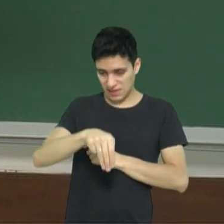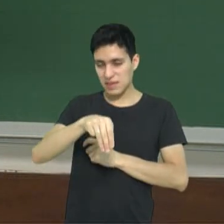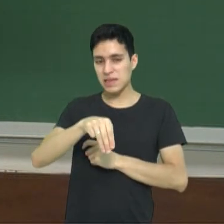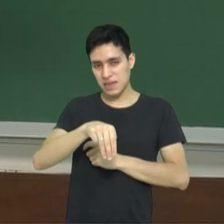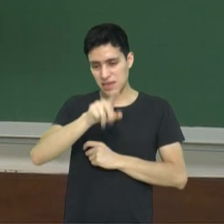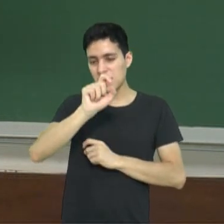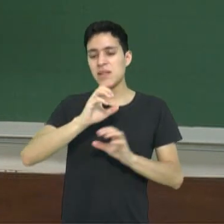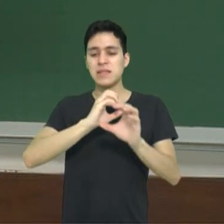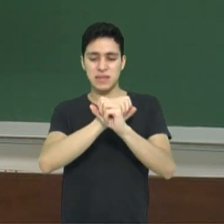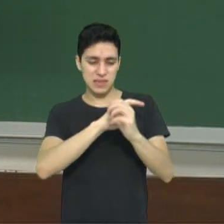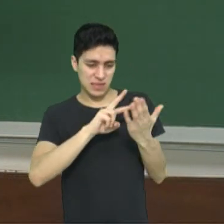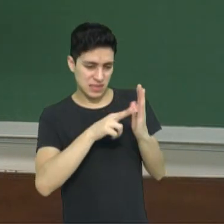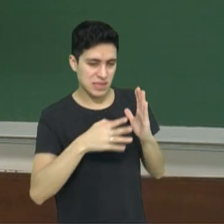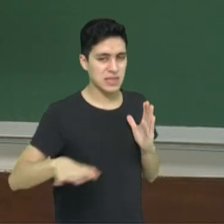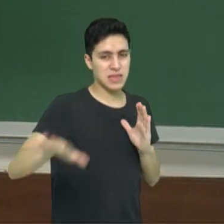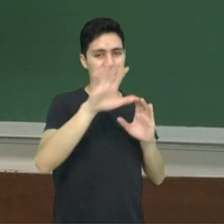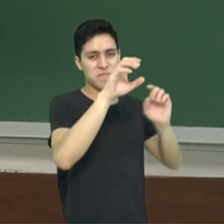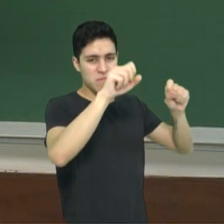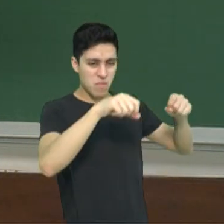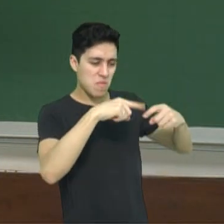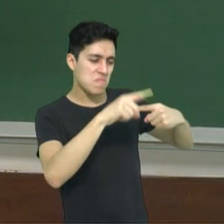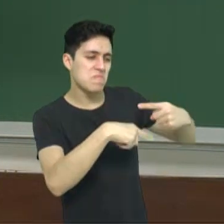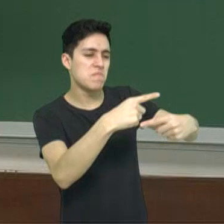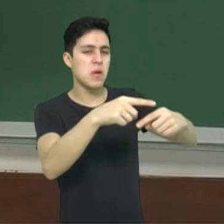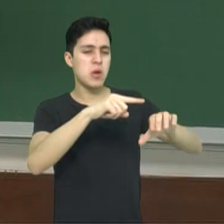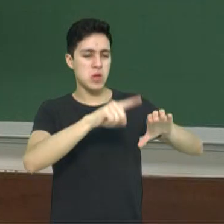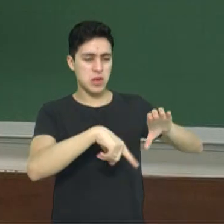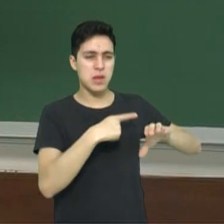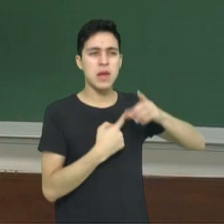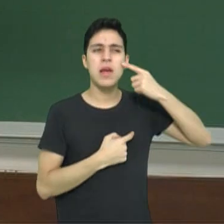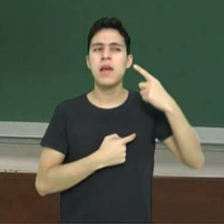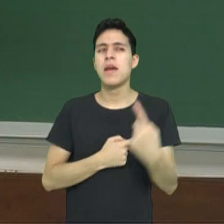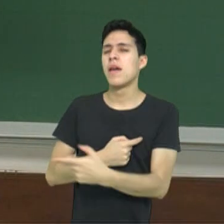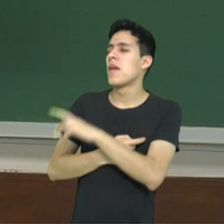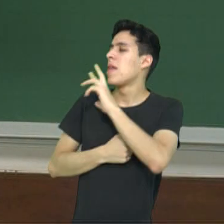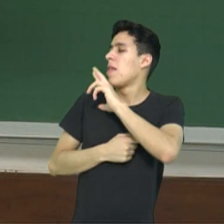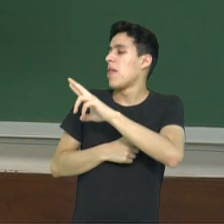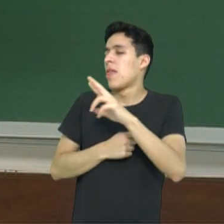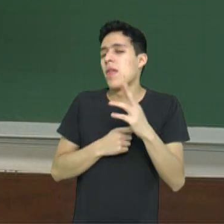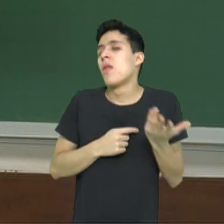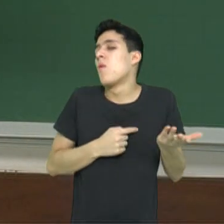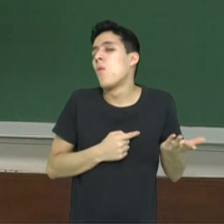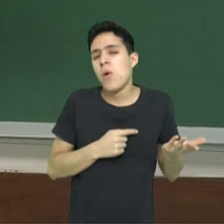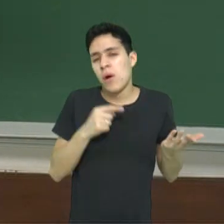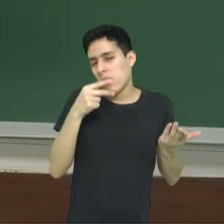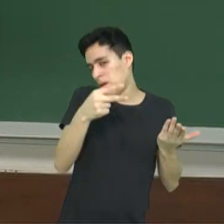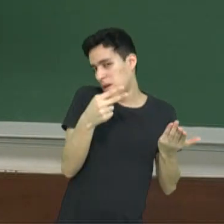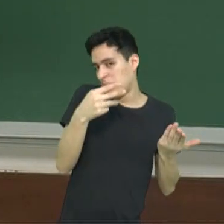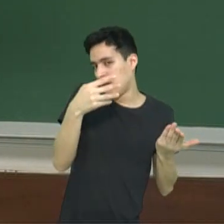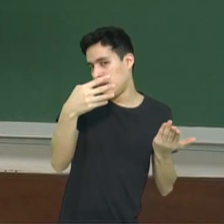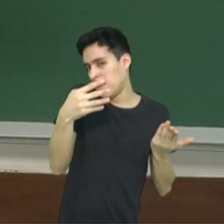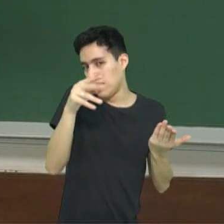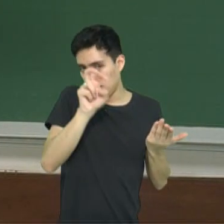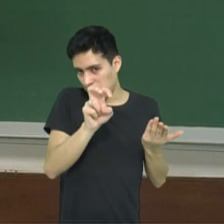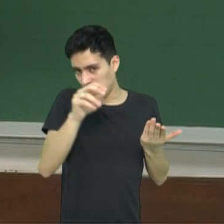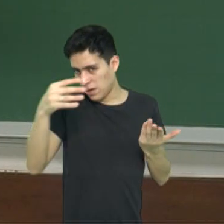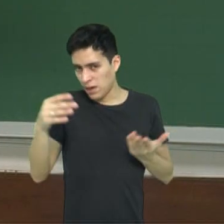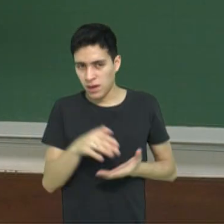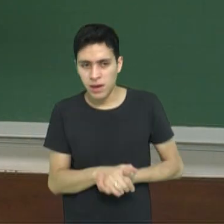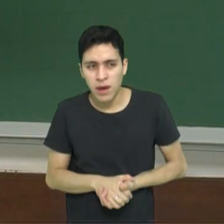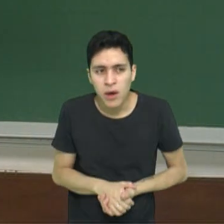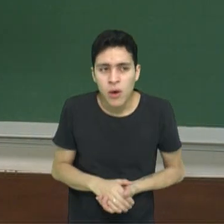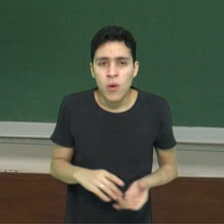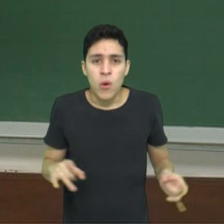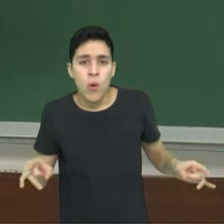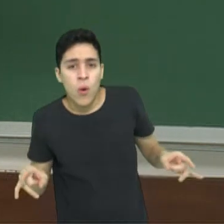que é o total de rodas das motos, resulta, ou seja, igual 54.